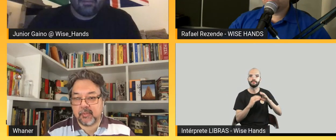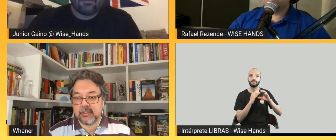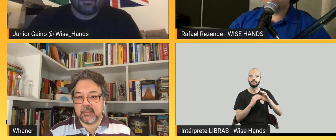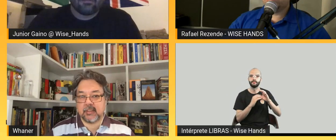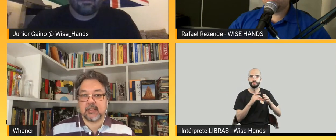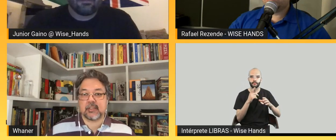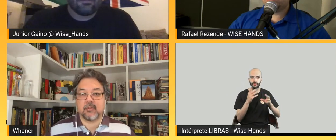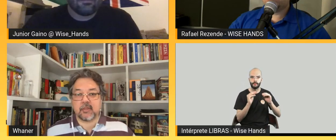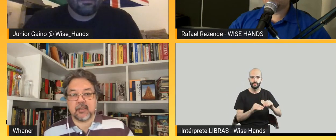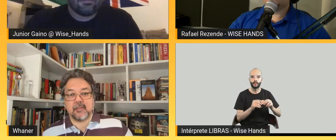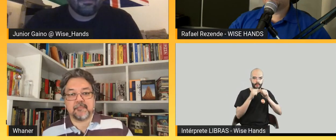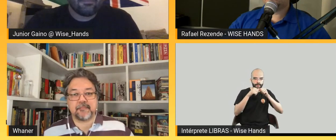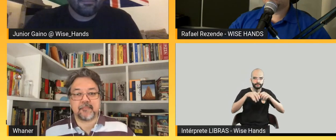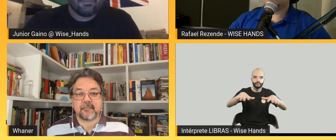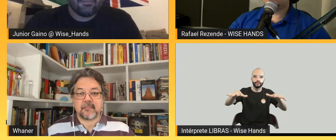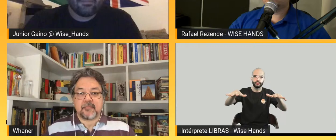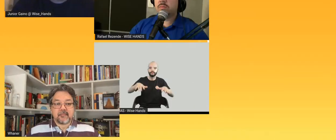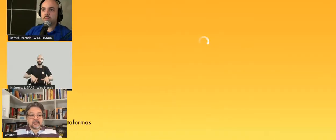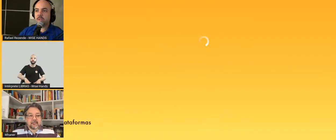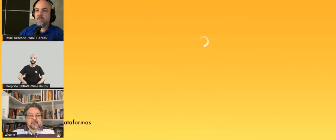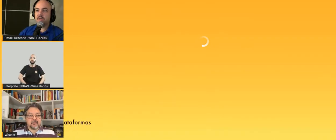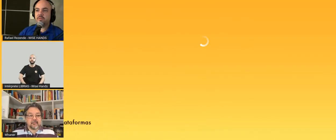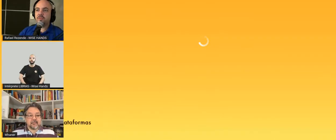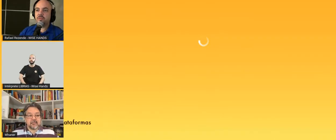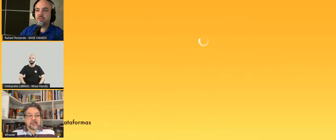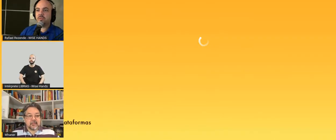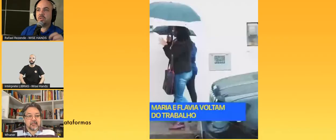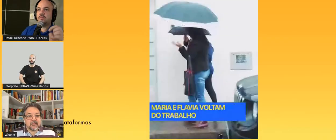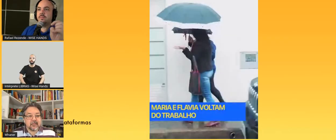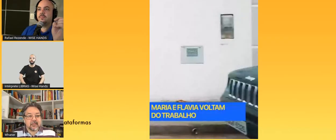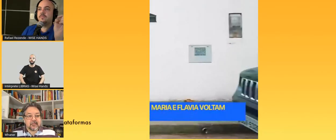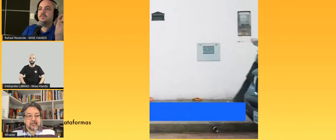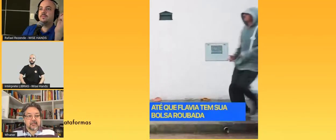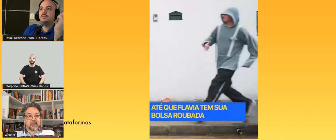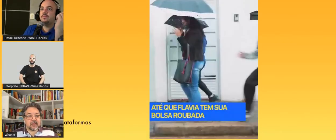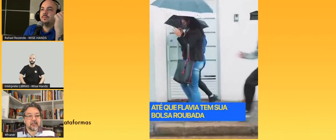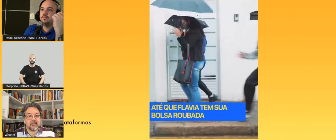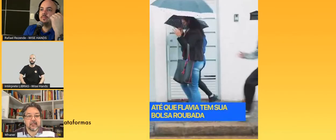aí, né Pedro? Pode ir. Acho que tocar, né? Tem três videozinhos aí.